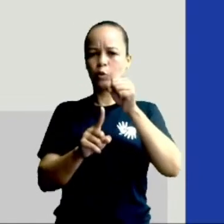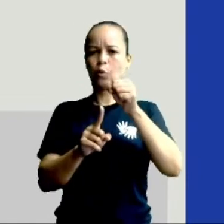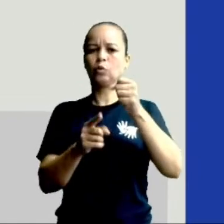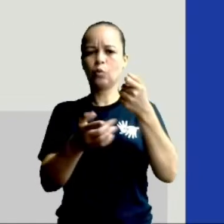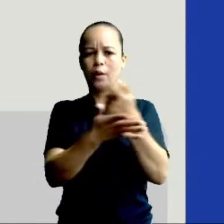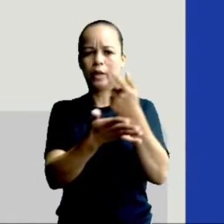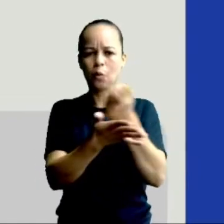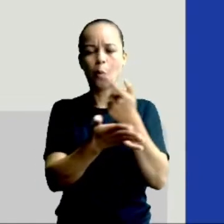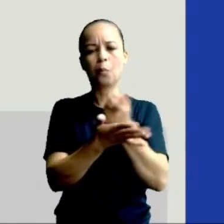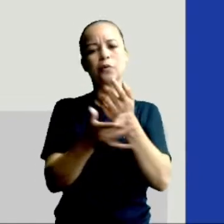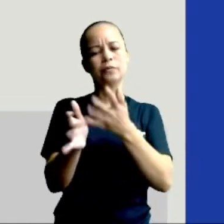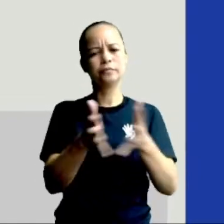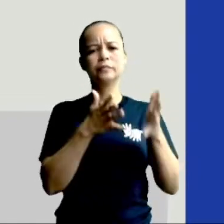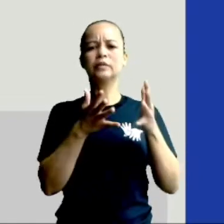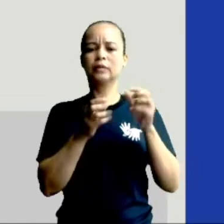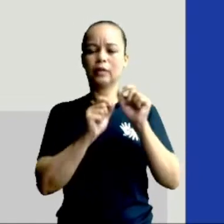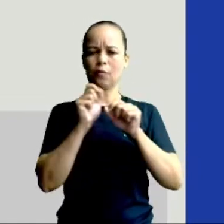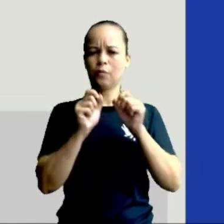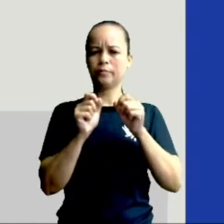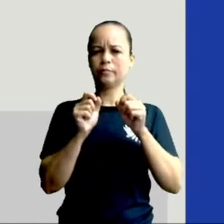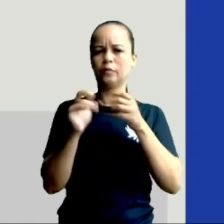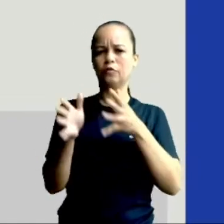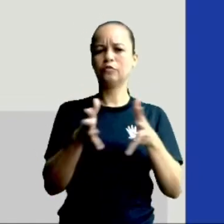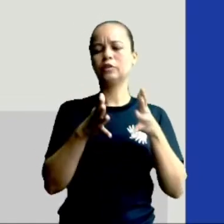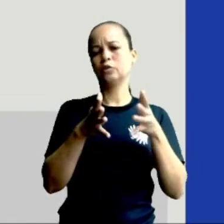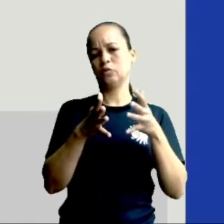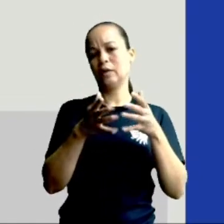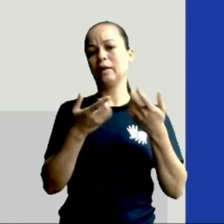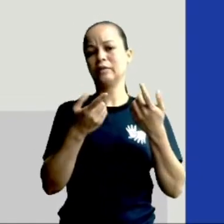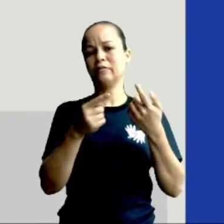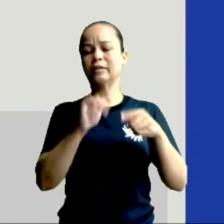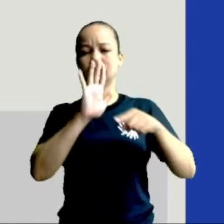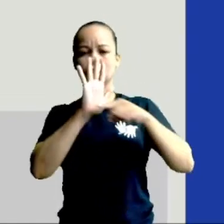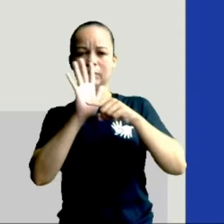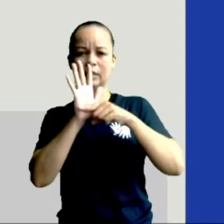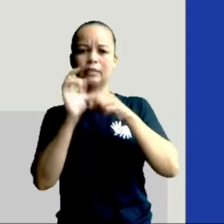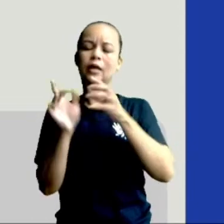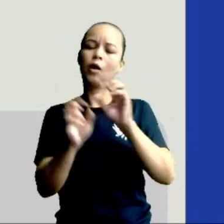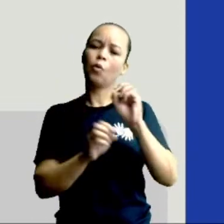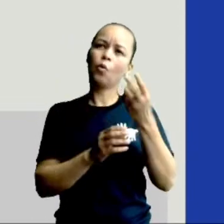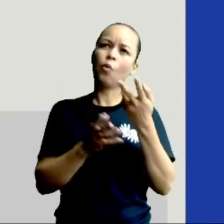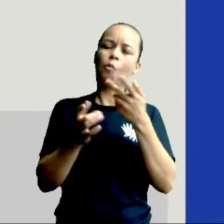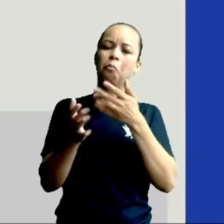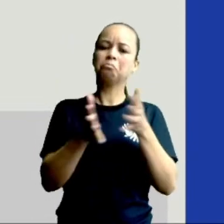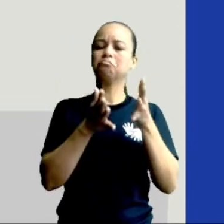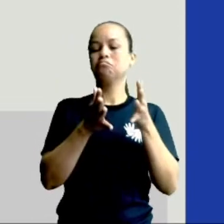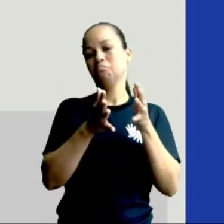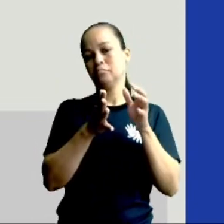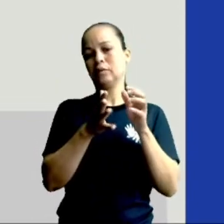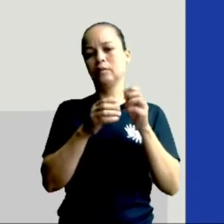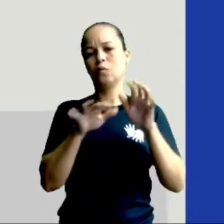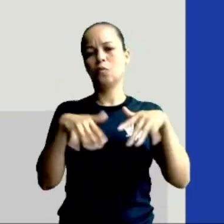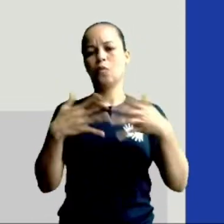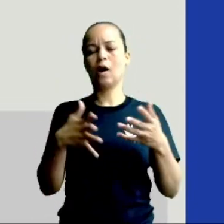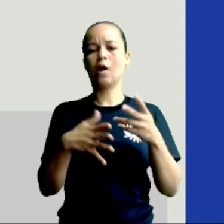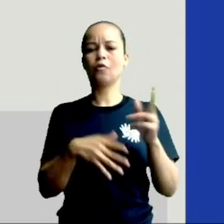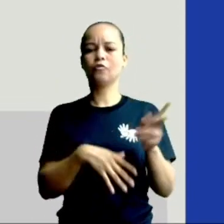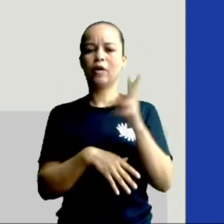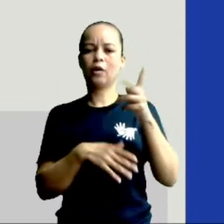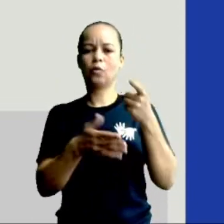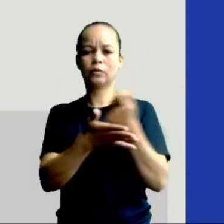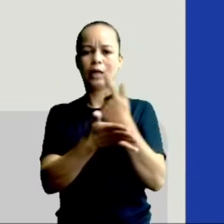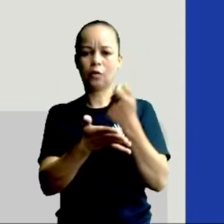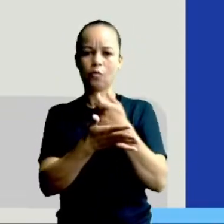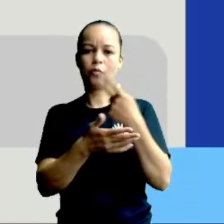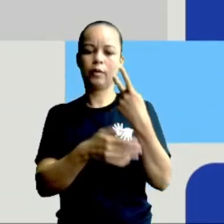de subtração. Calma aí que a gente vai entender um pouquinho. Então a gente precisa saber qual foi o valor da compra desta